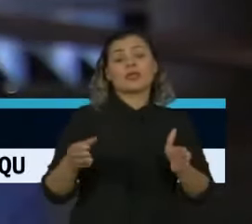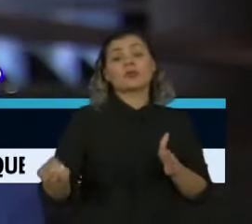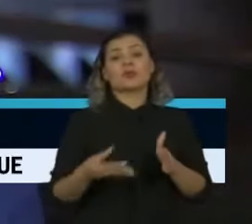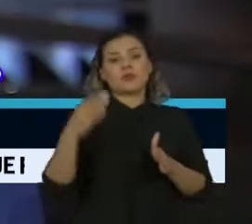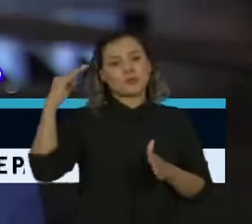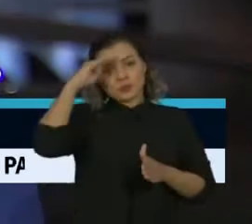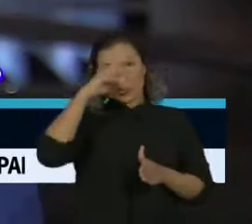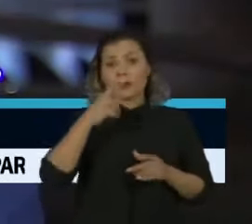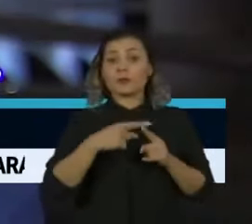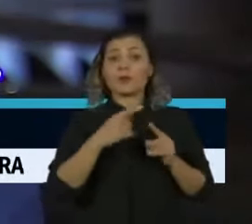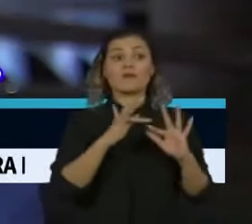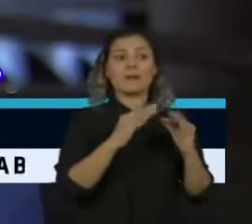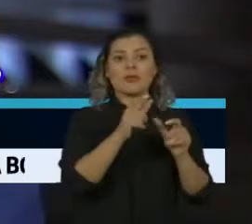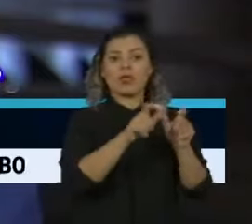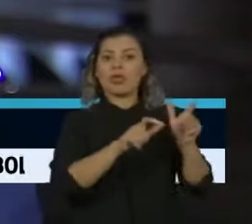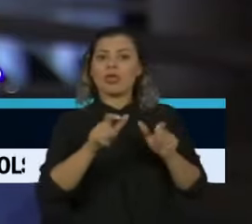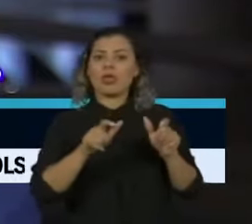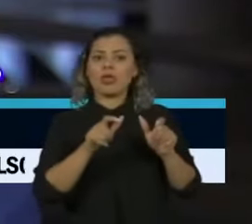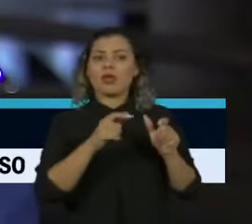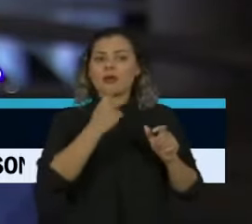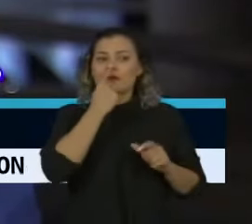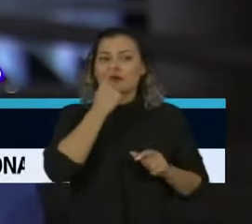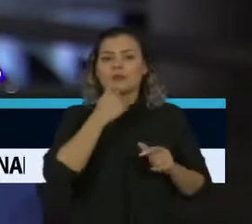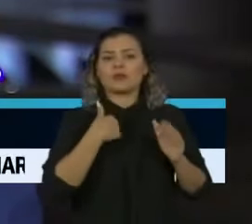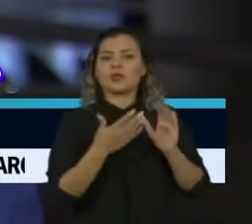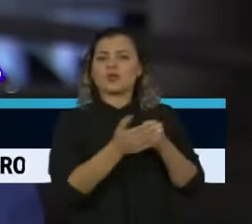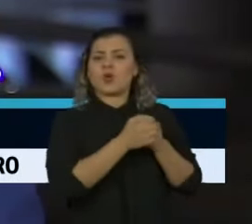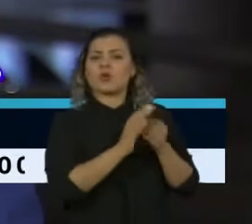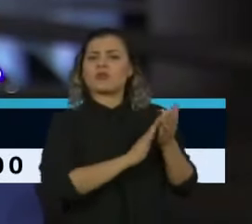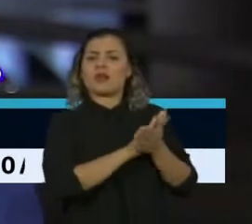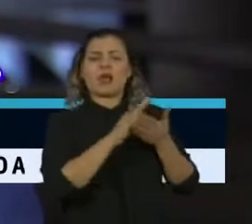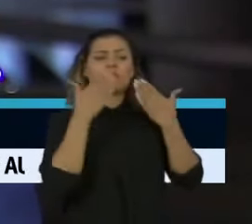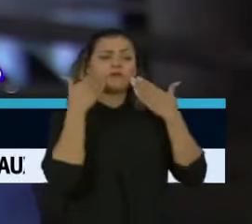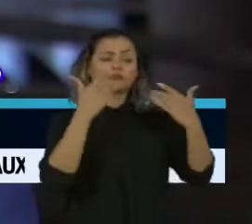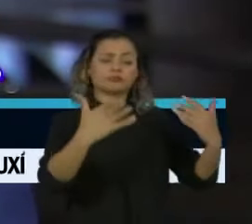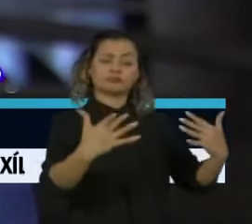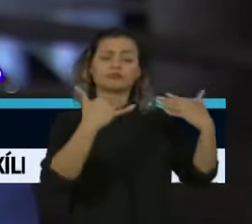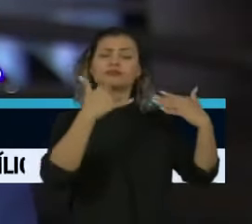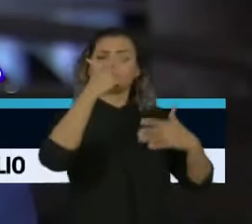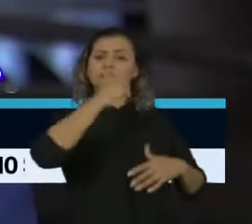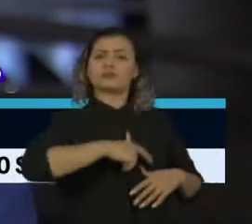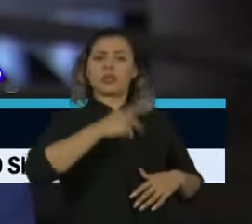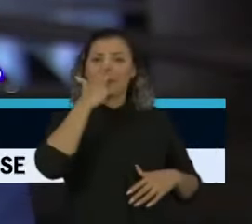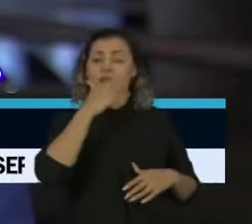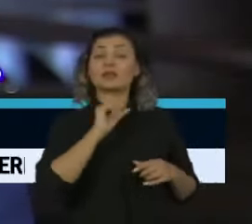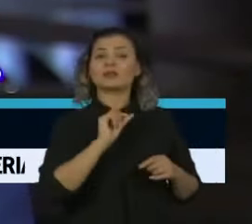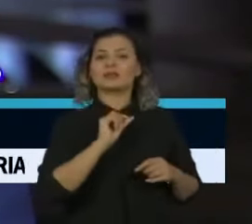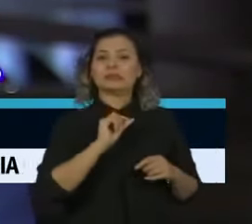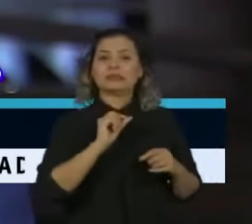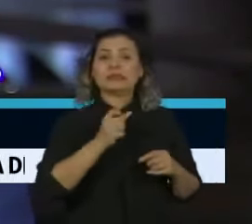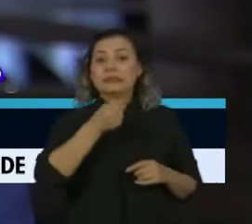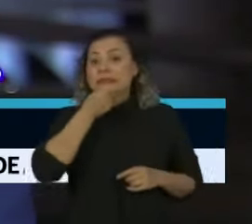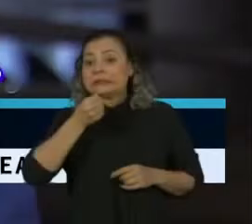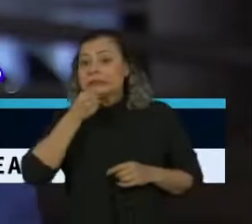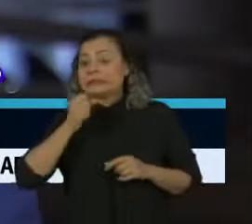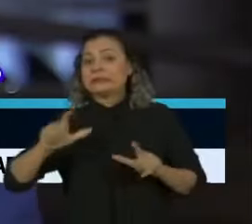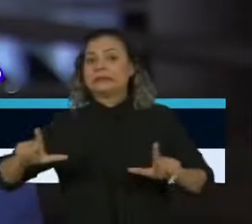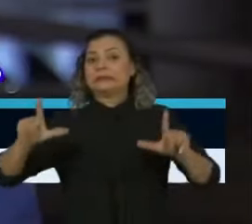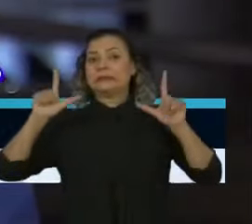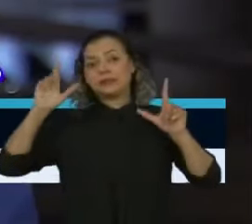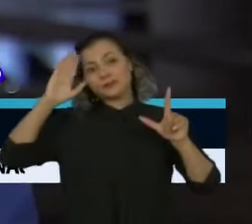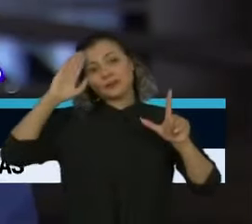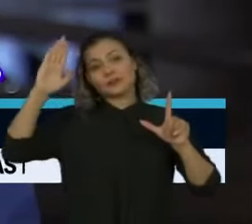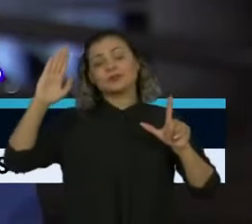pessoas mais próximas ele não faria questão de esconder o profundo desgosto com as declarações do ministro,